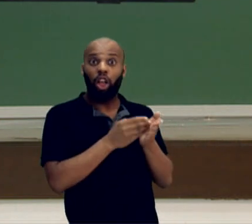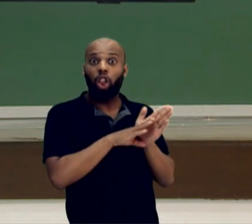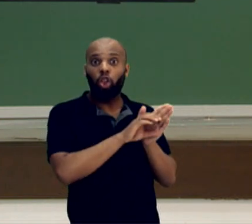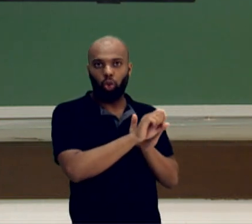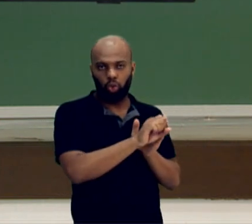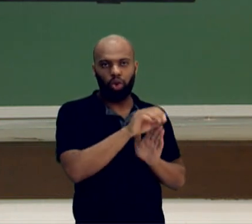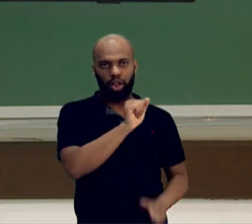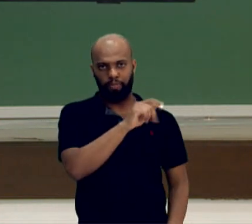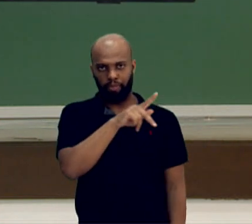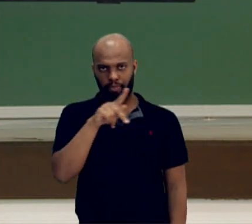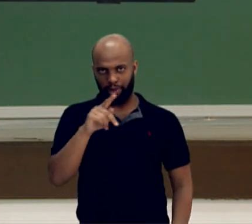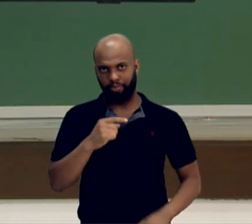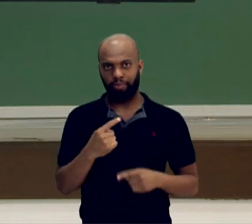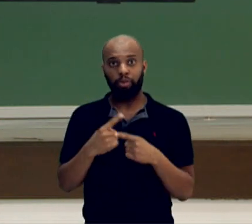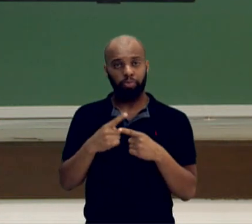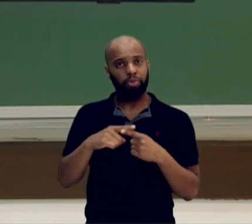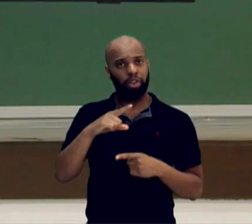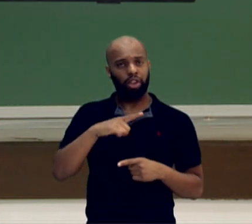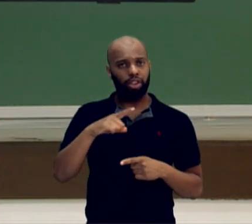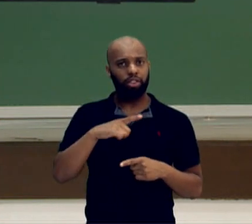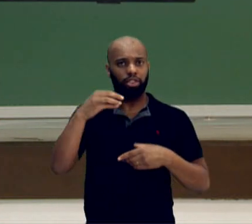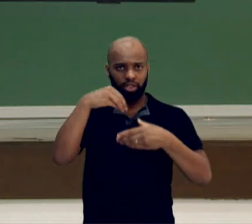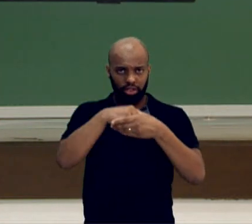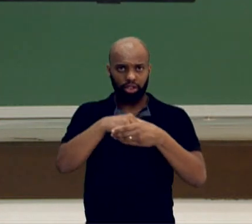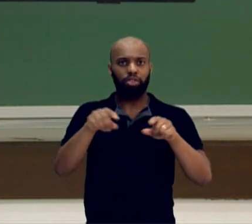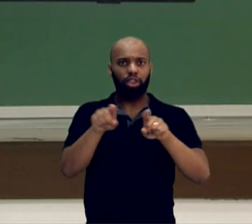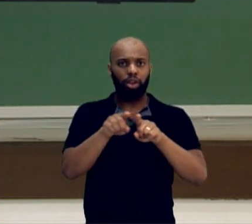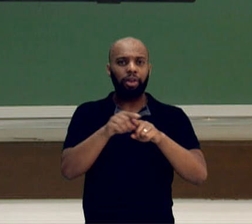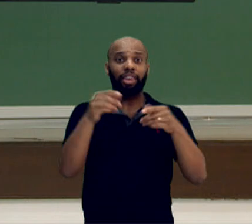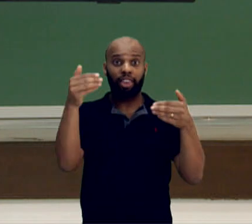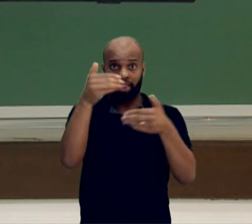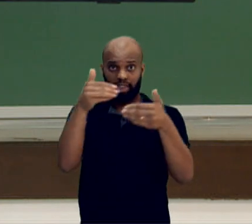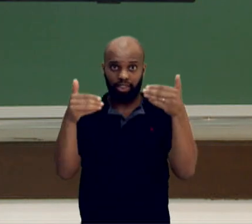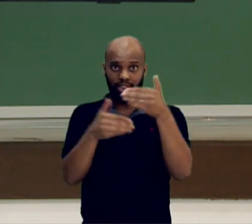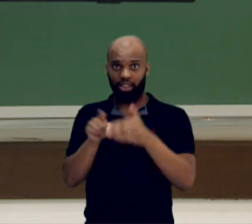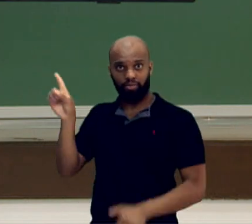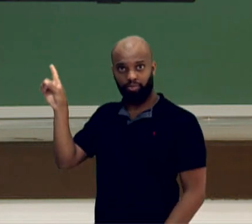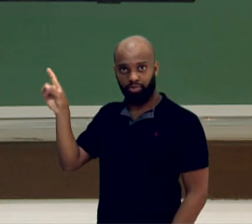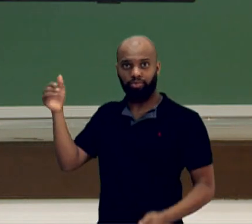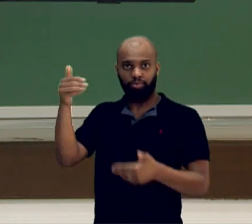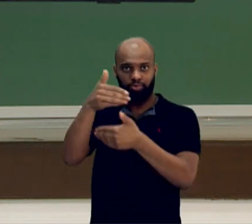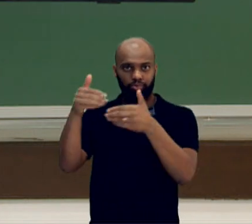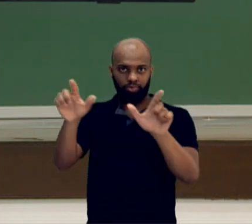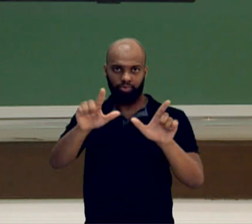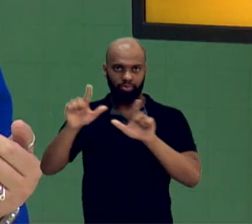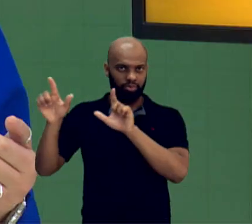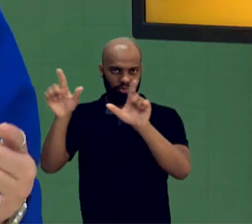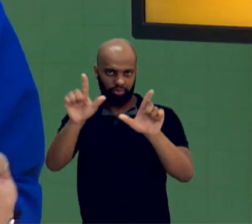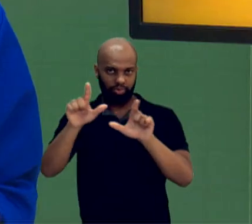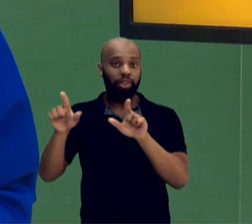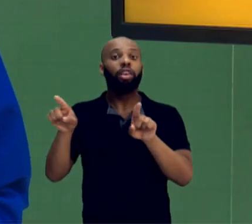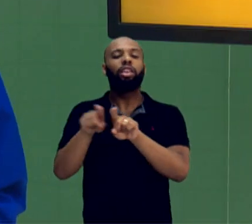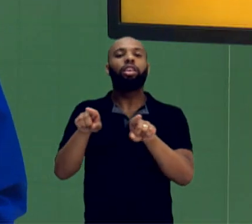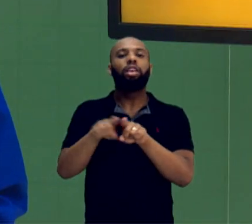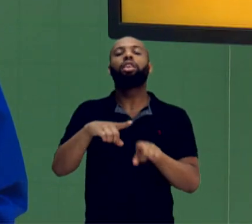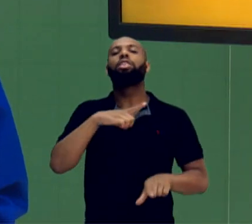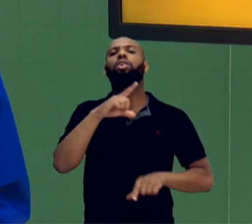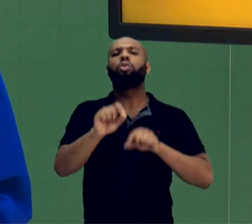lá, além de vocês terem disponíveis para vocês os slides que a professora vai apresentar aqui, vocês também